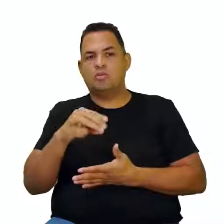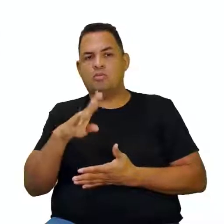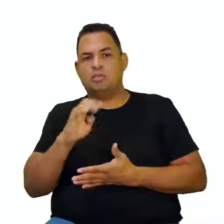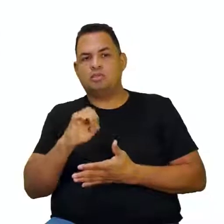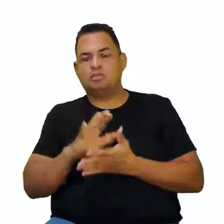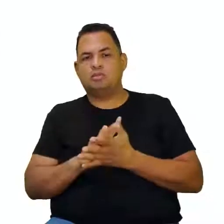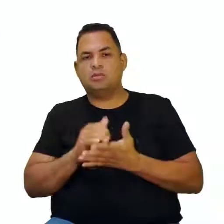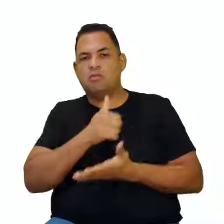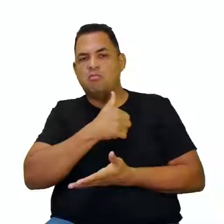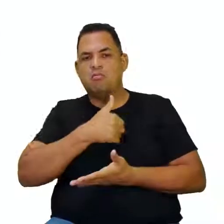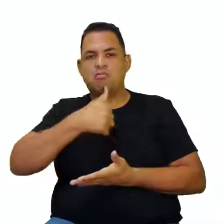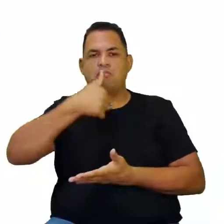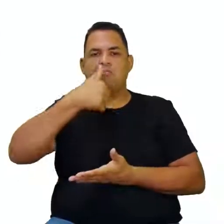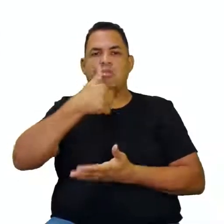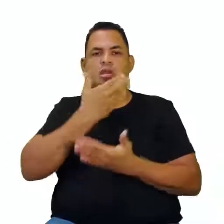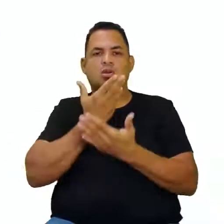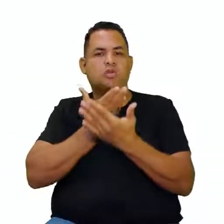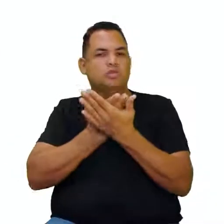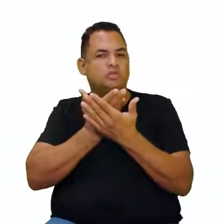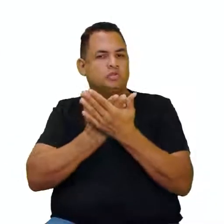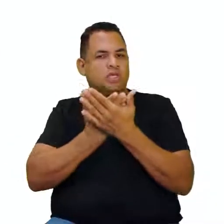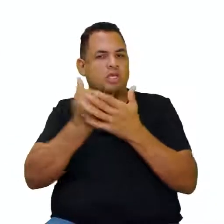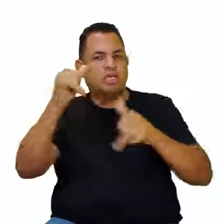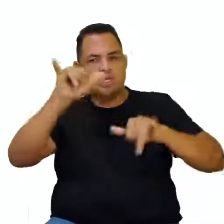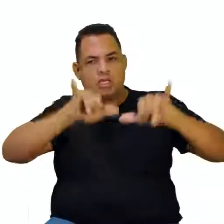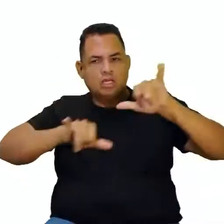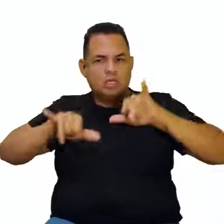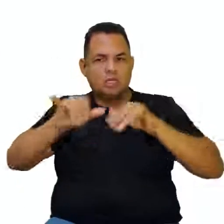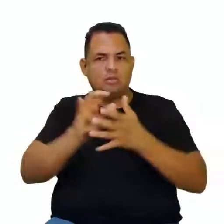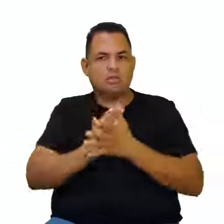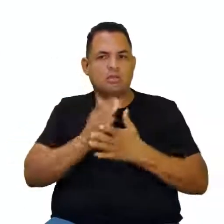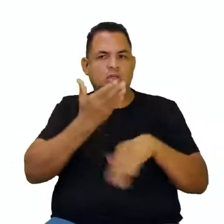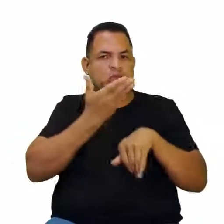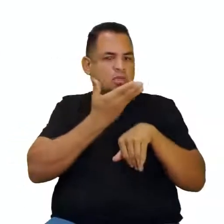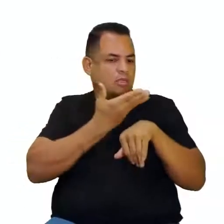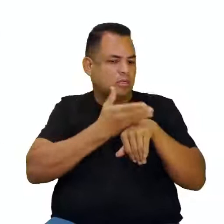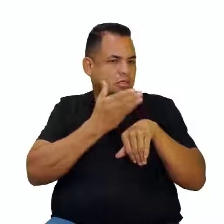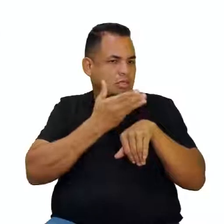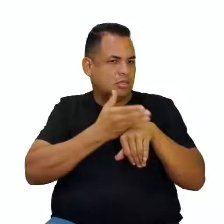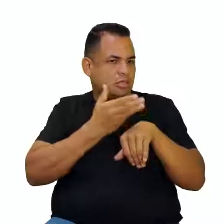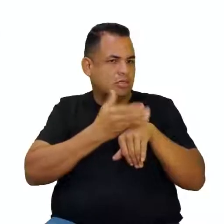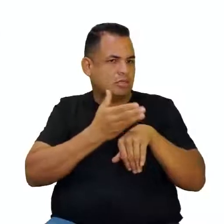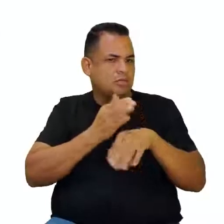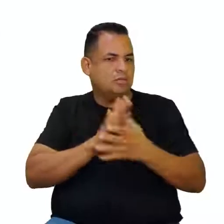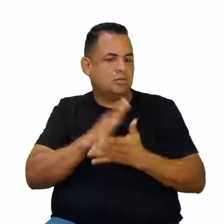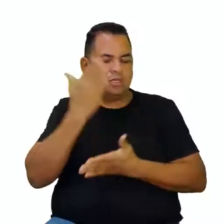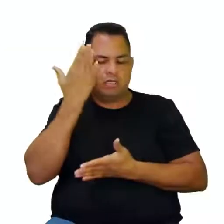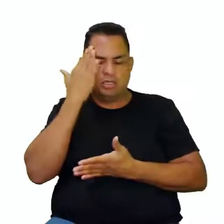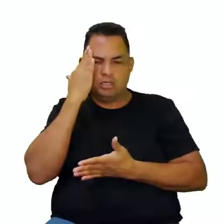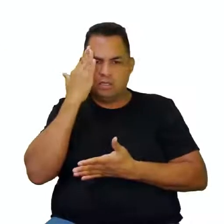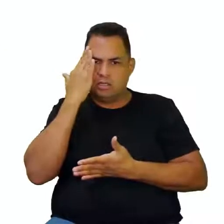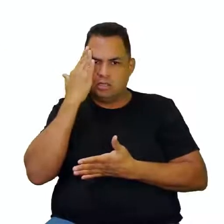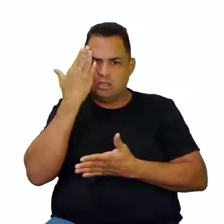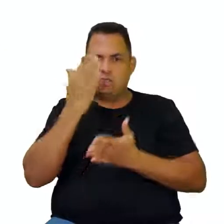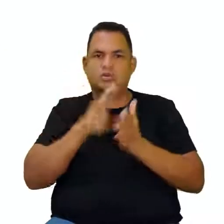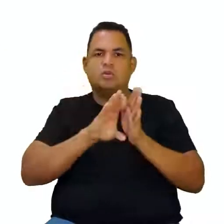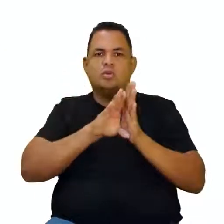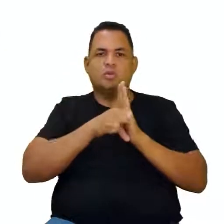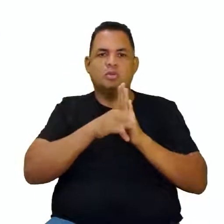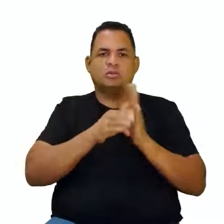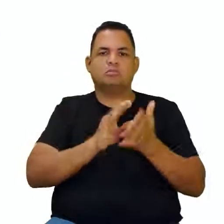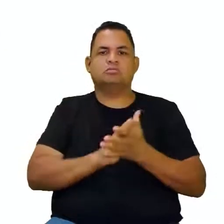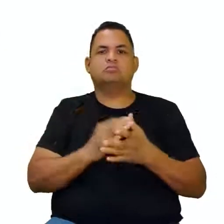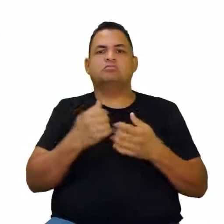melhor forma de estudar química é resolvendo exercícios para entender os conceitos,